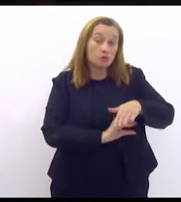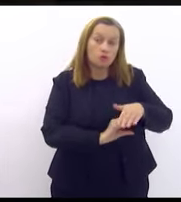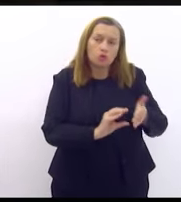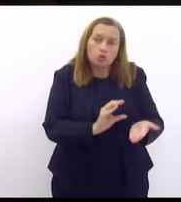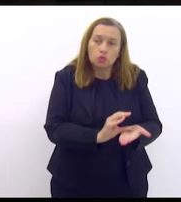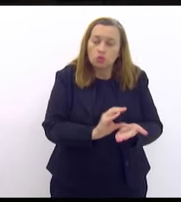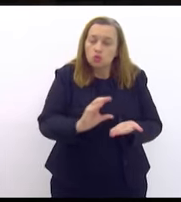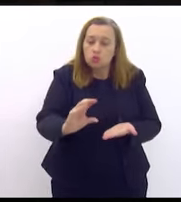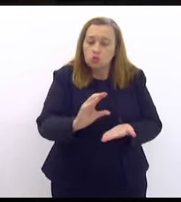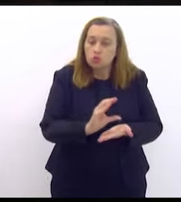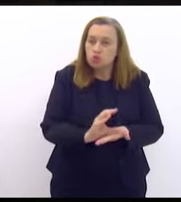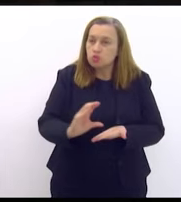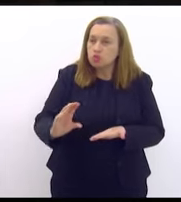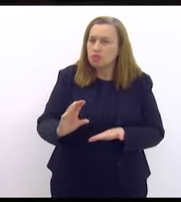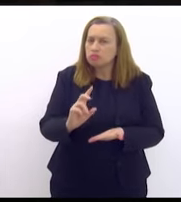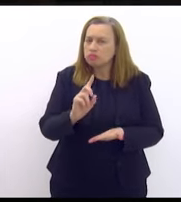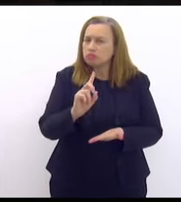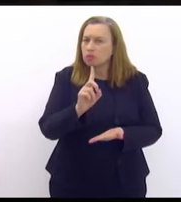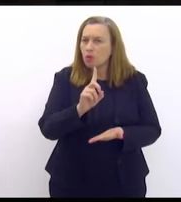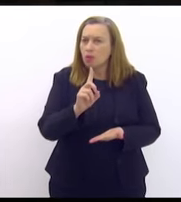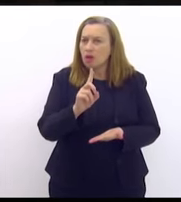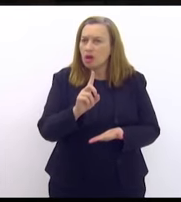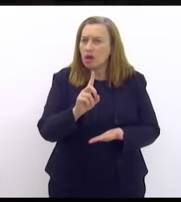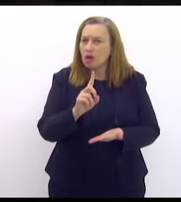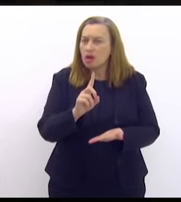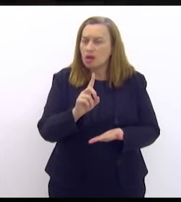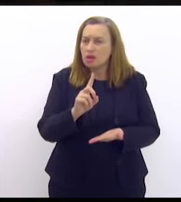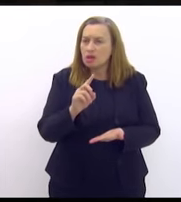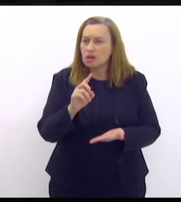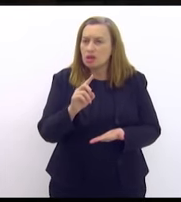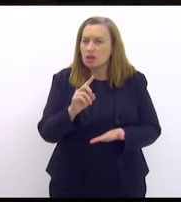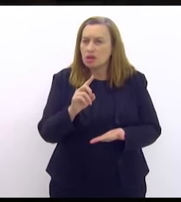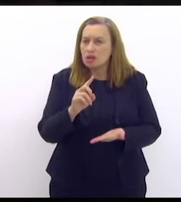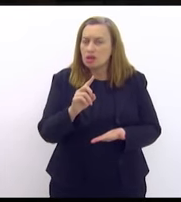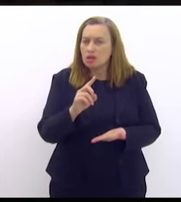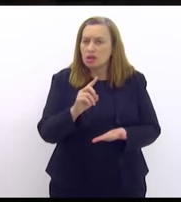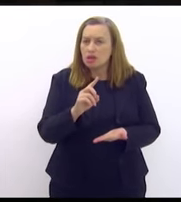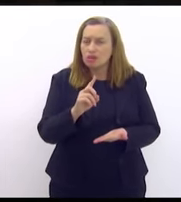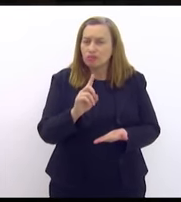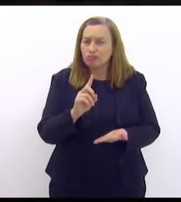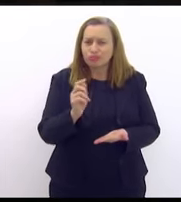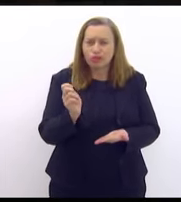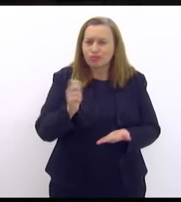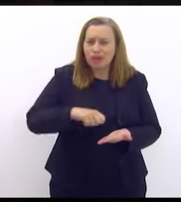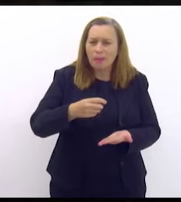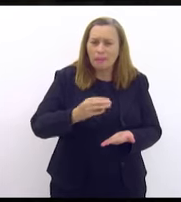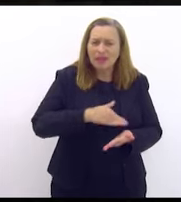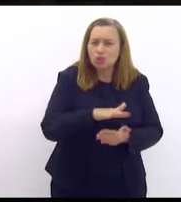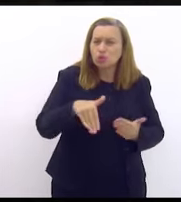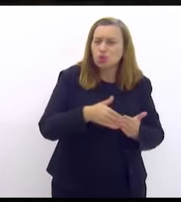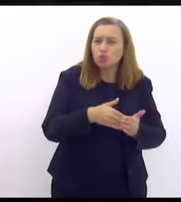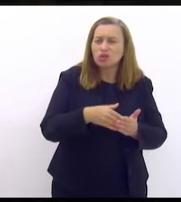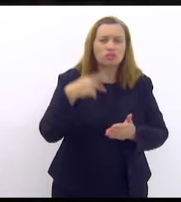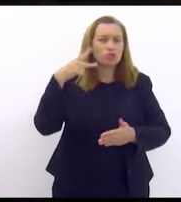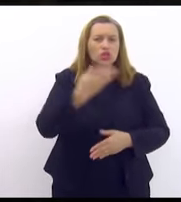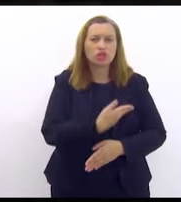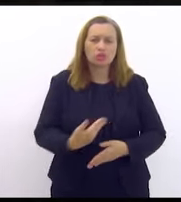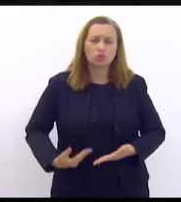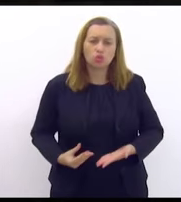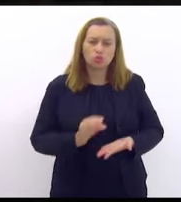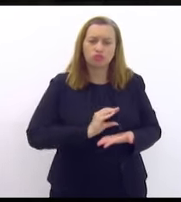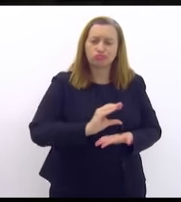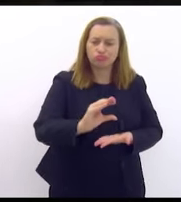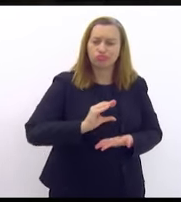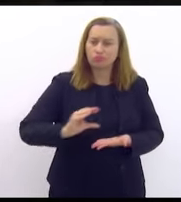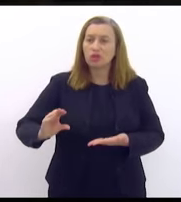serão necessários, que não serão suficientes para todas as políticas públicas propostas. Concedo a parte